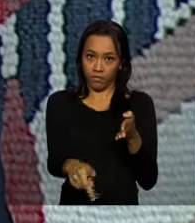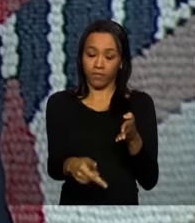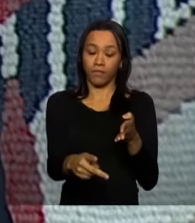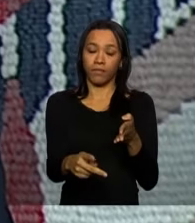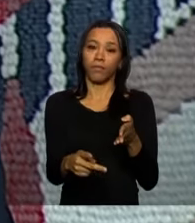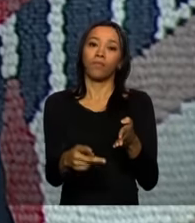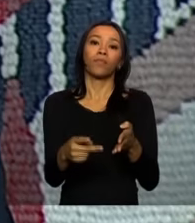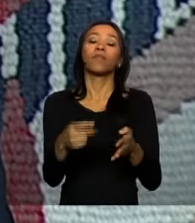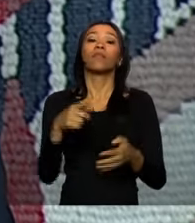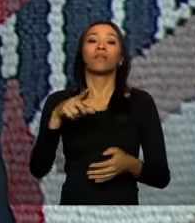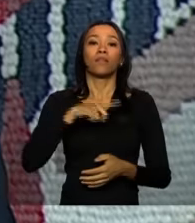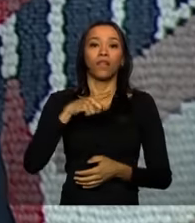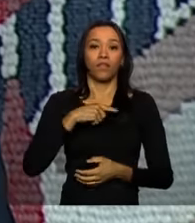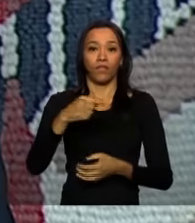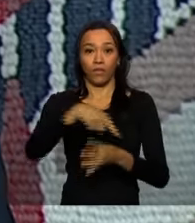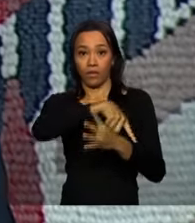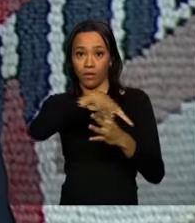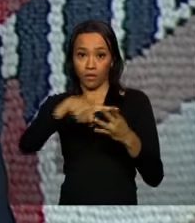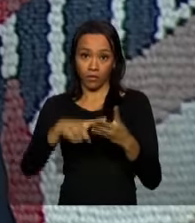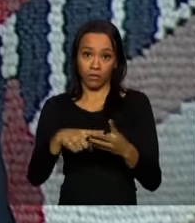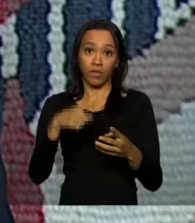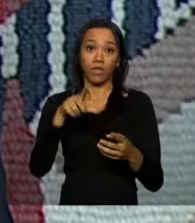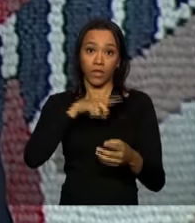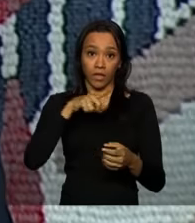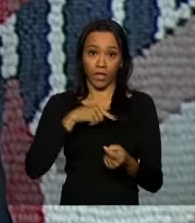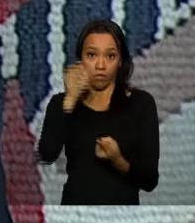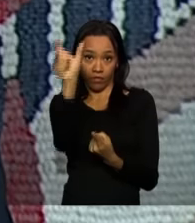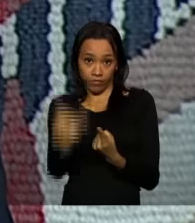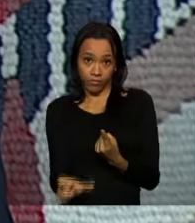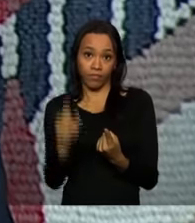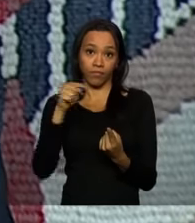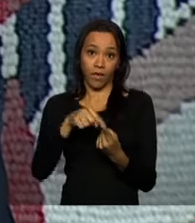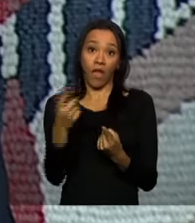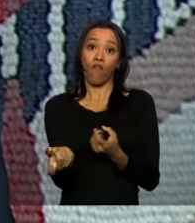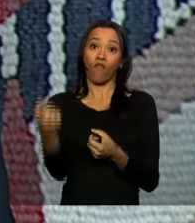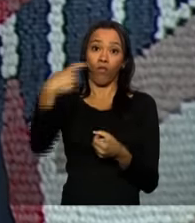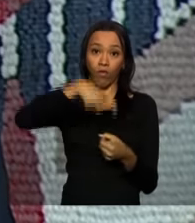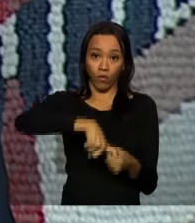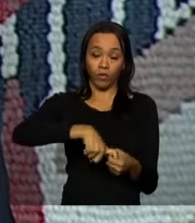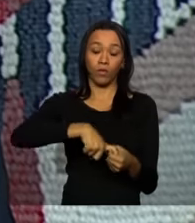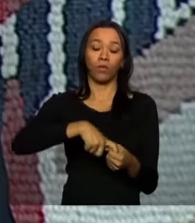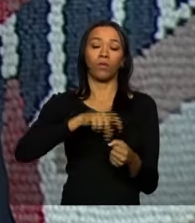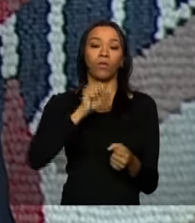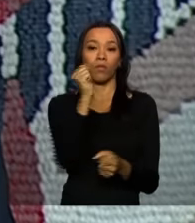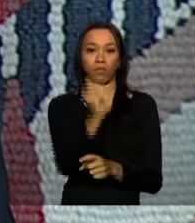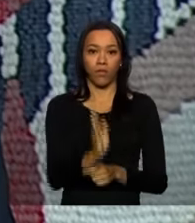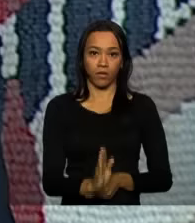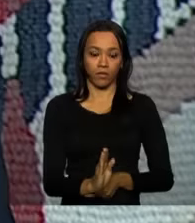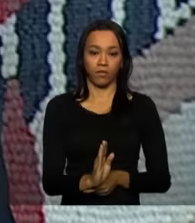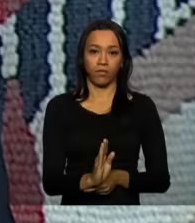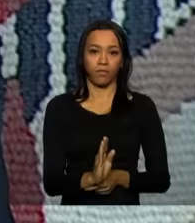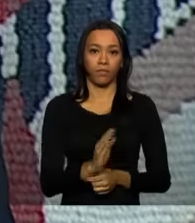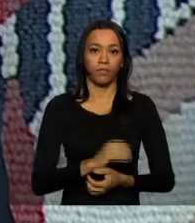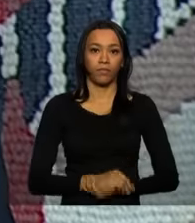com o cidadão japonês Wasaburo Otake, retornou ao Brasil.